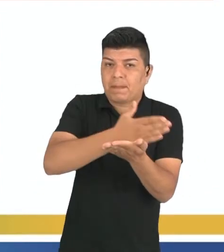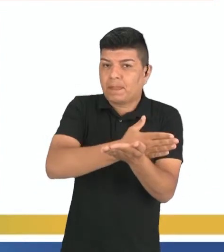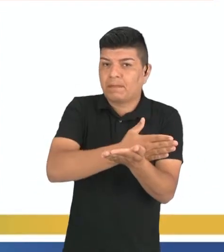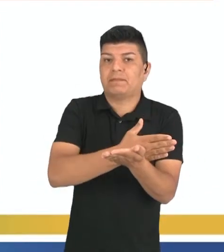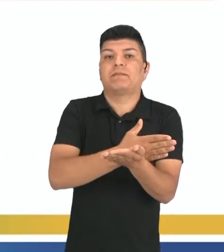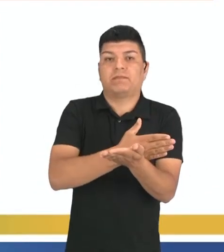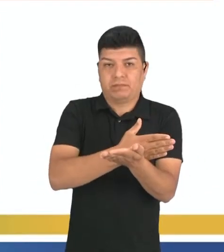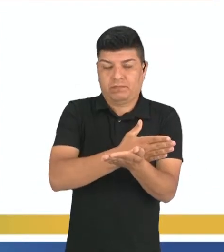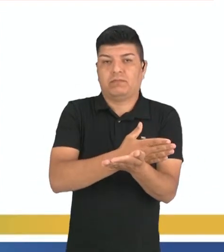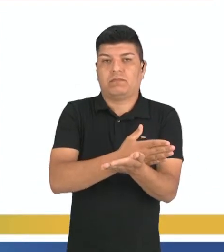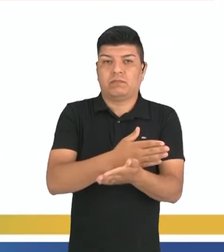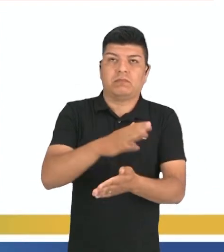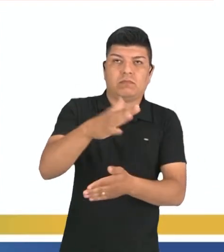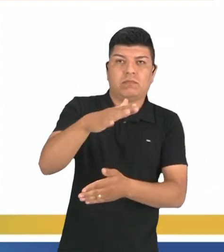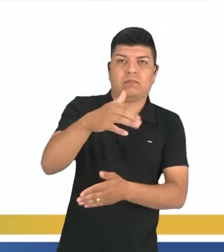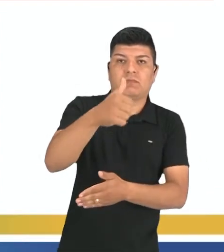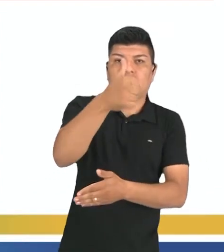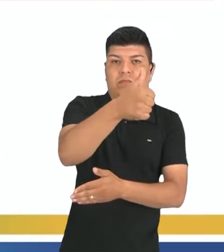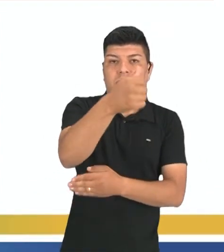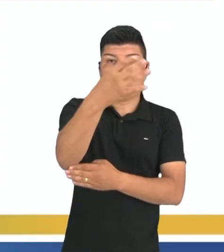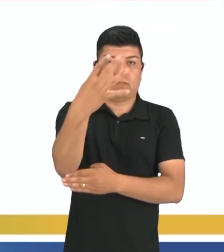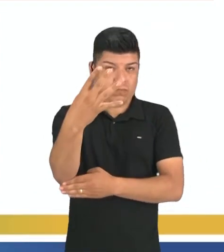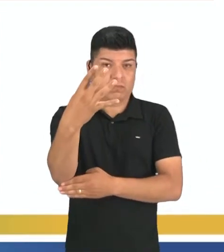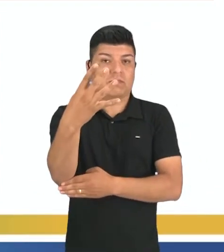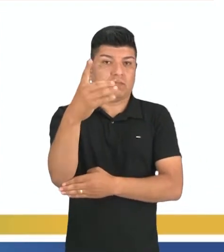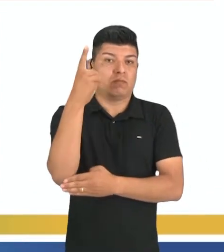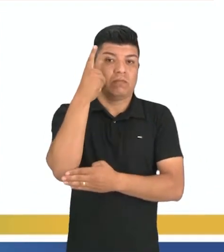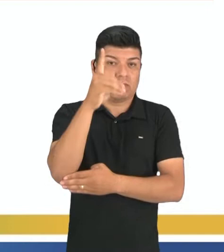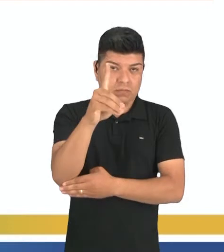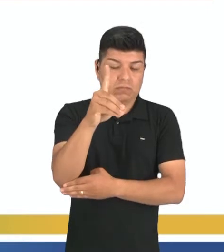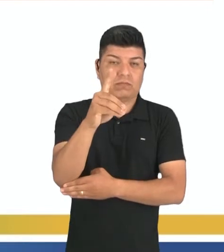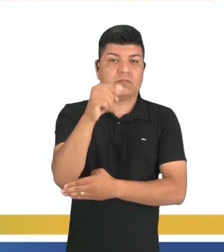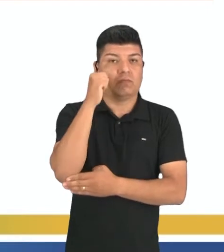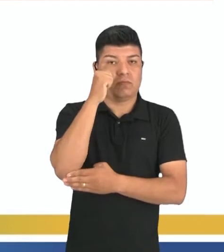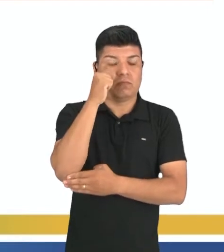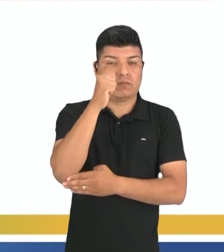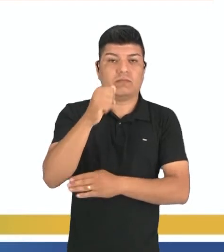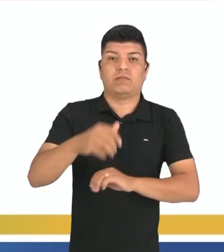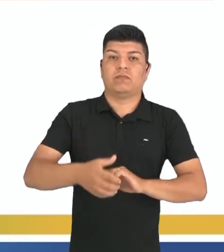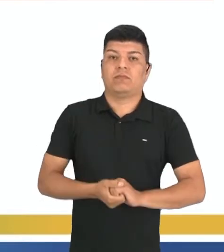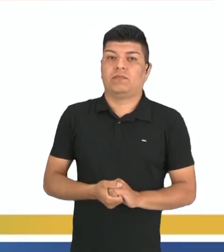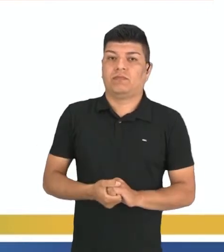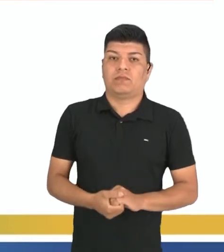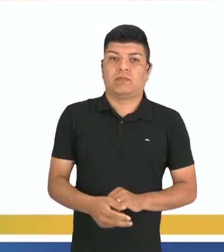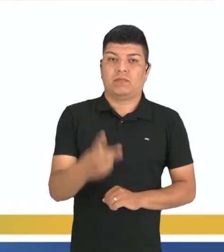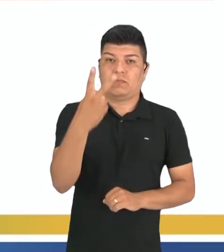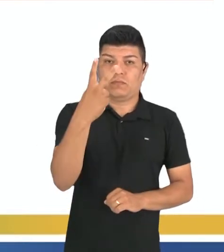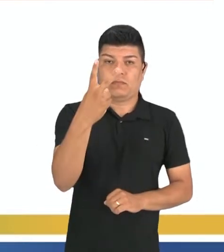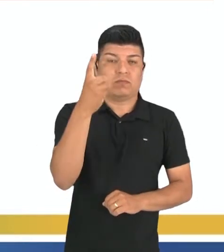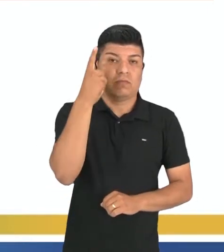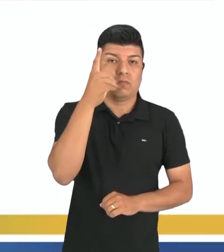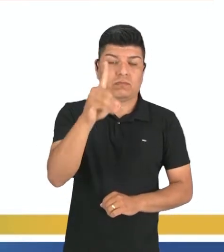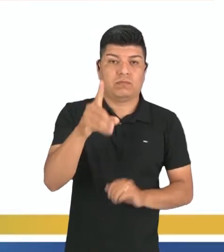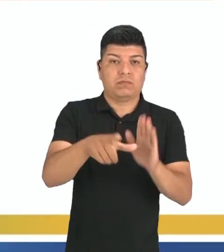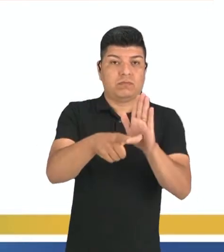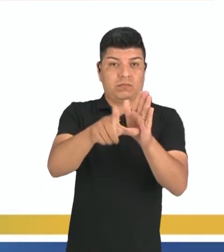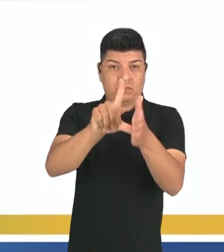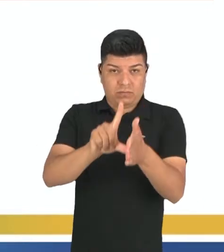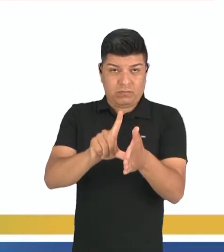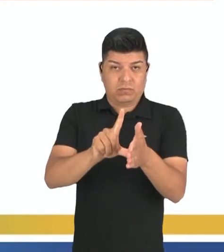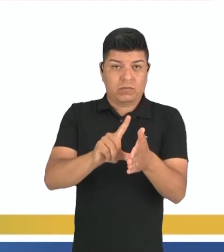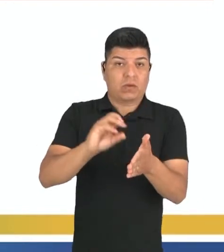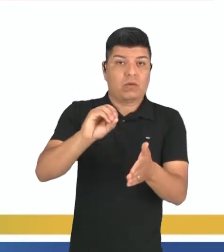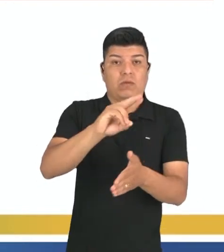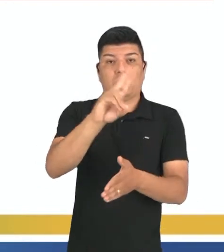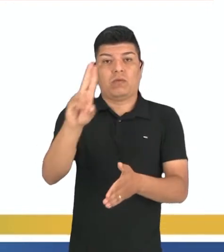do 14º dia. Então, esse é o dia fértil da mulher. Aqueles 2 dias antes e 2 dias depois é o que a